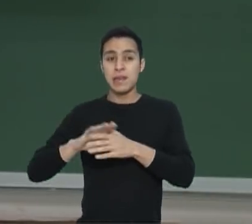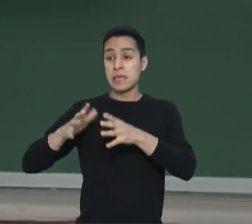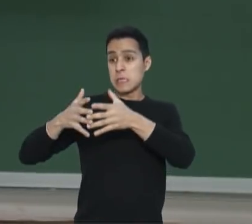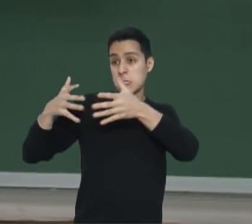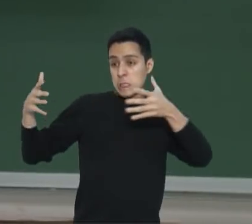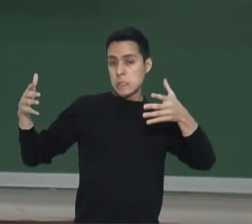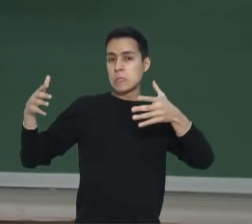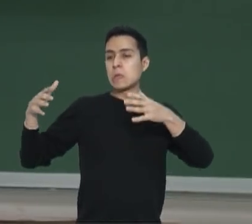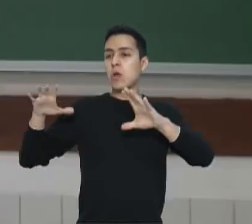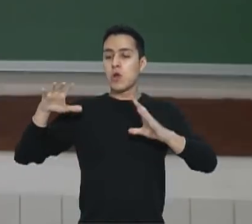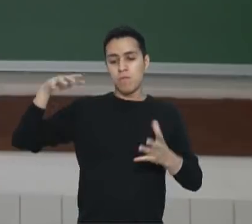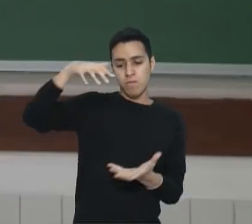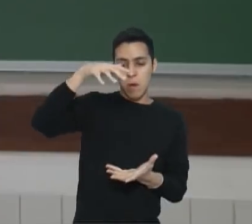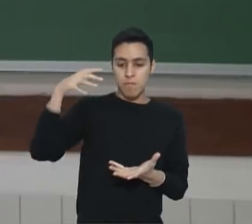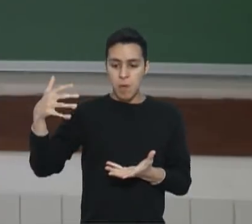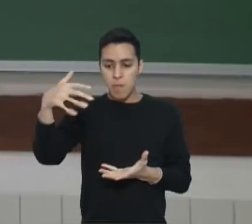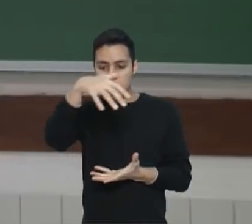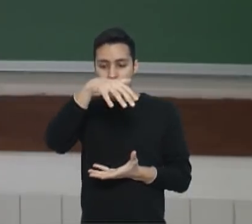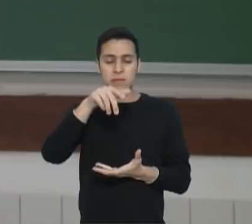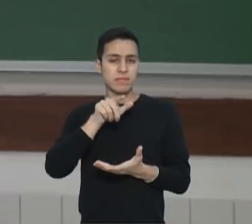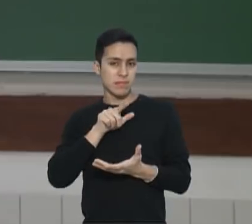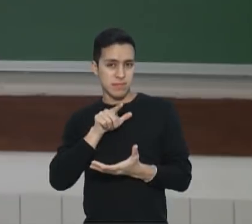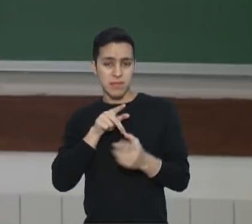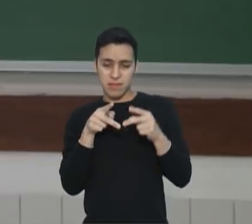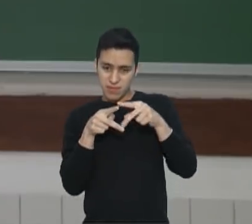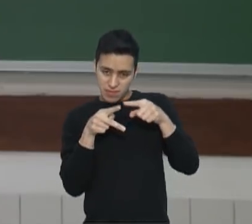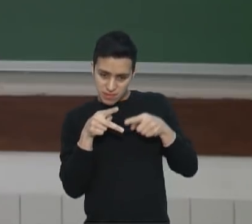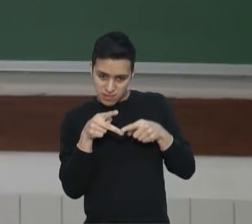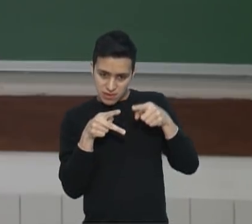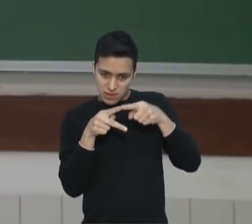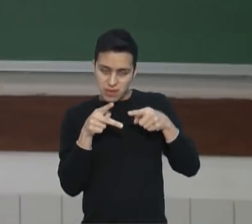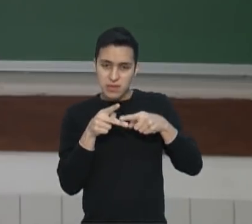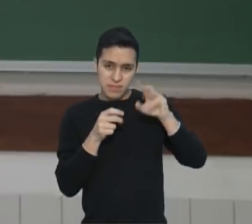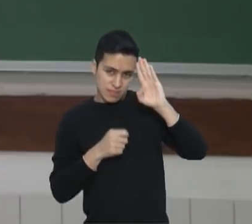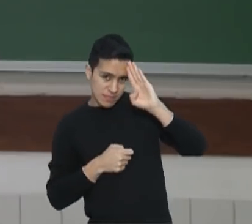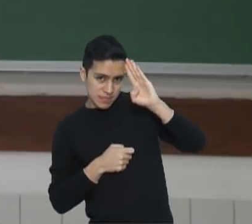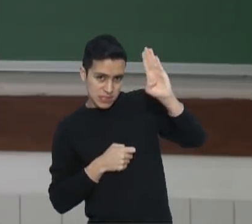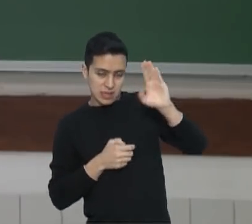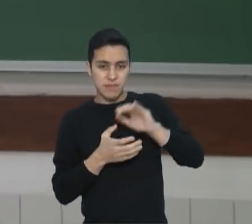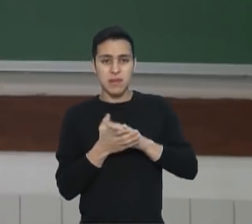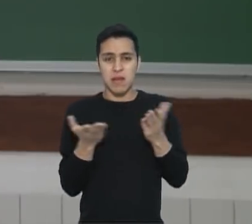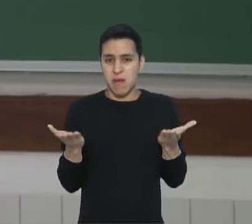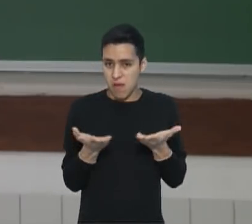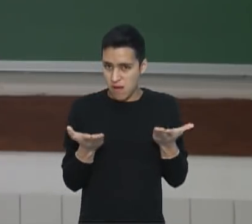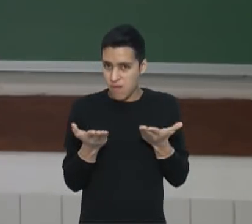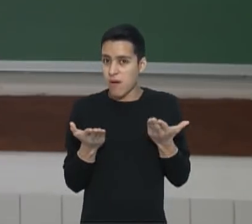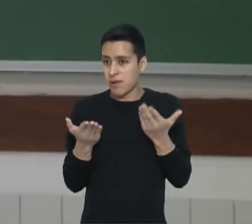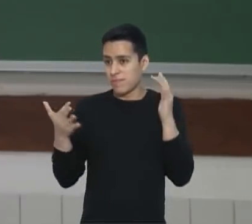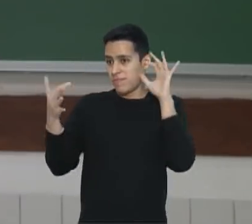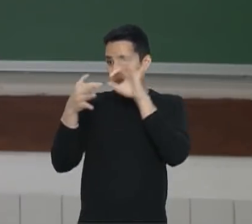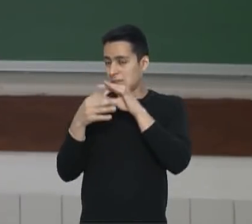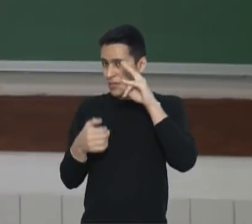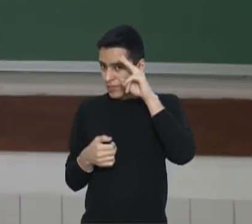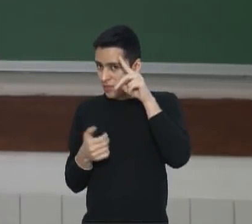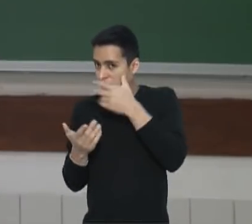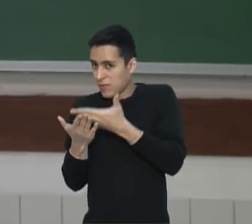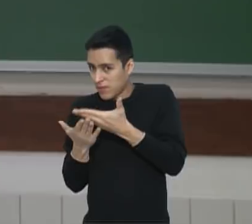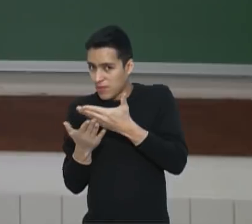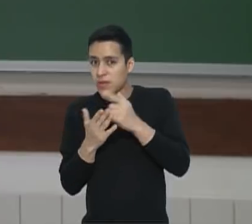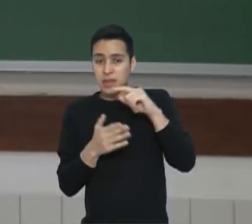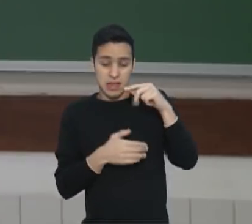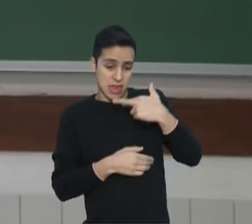continente, o professor quer lembrar que são duas as religiões principais que vão nos importar quando estudarmos história, tá?